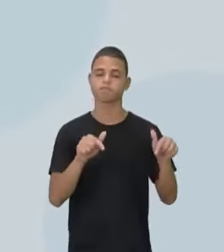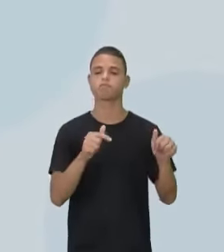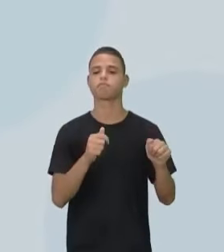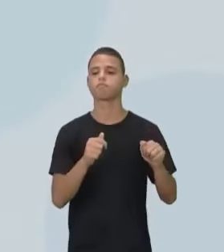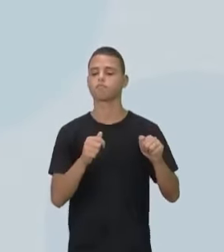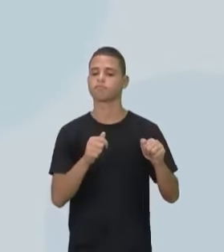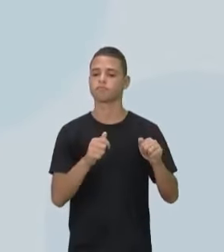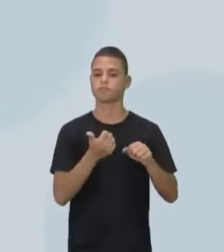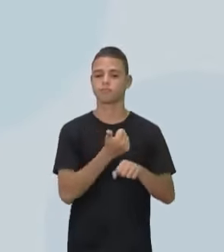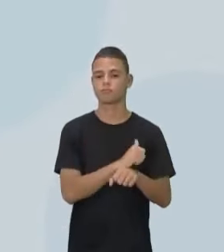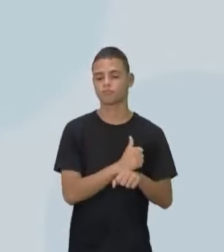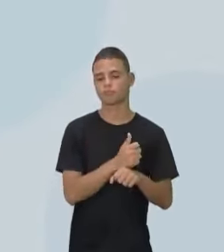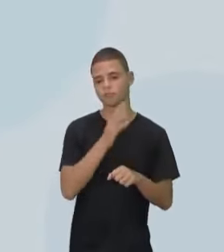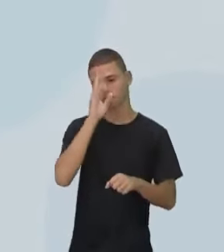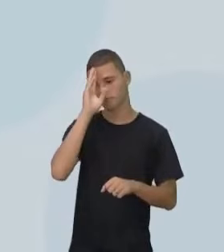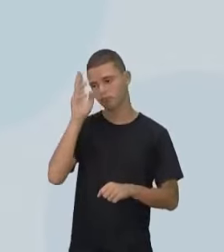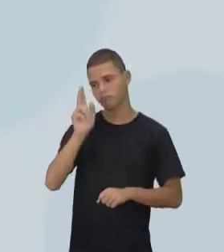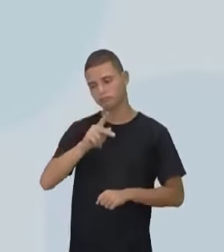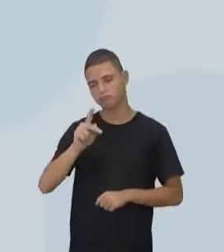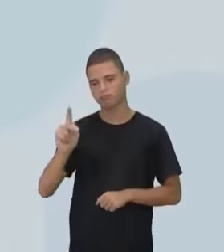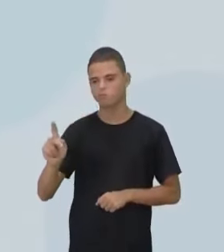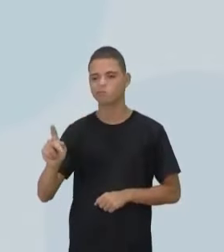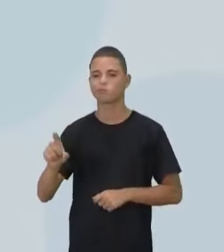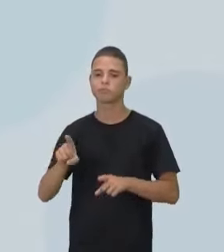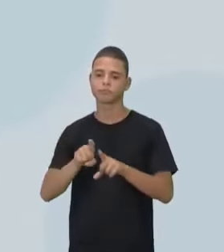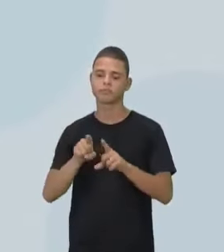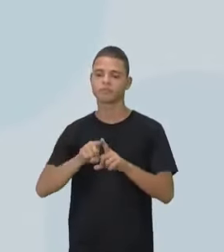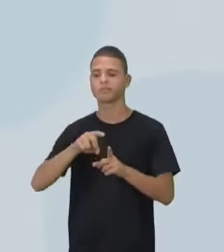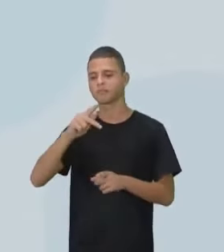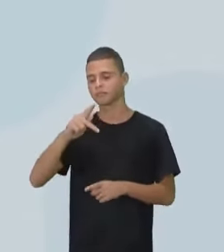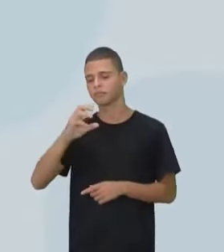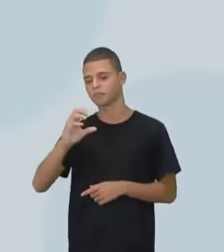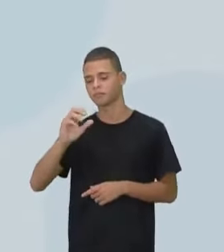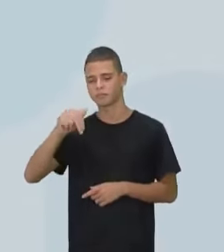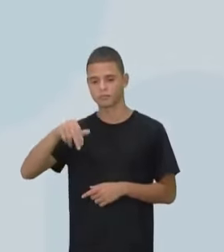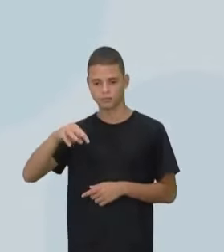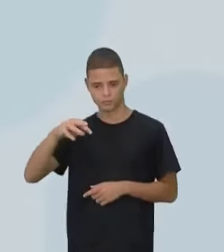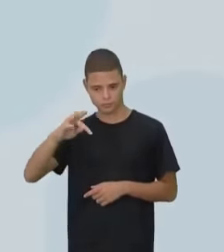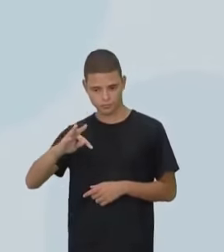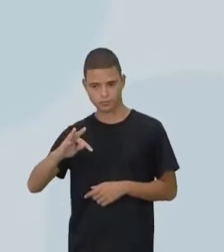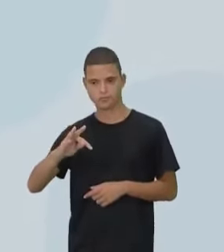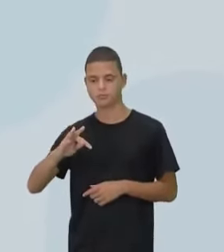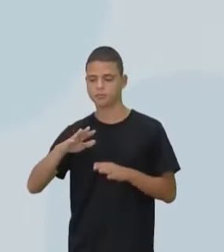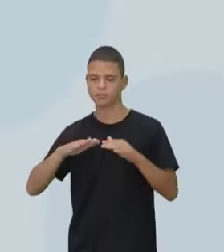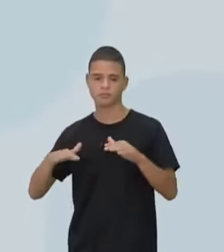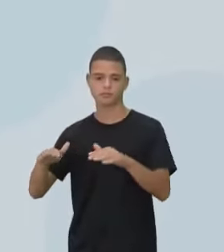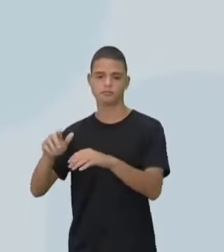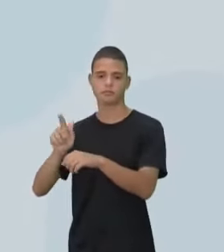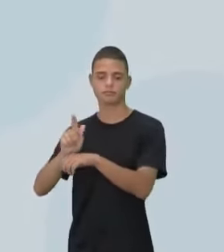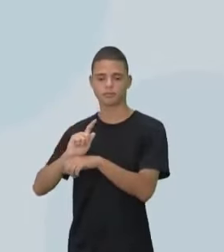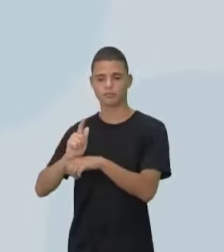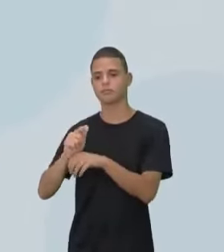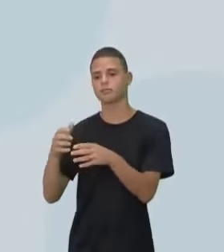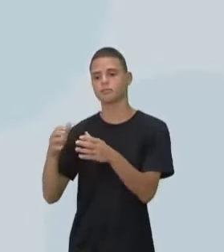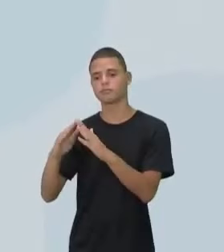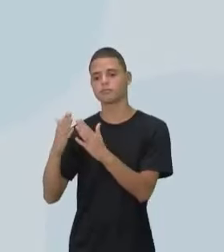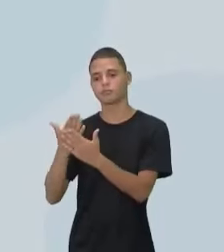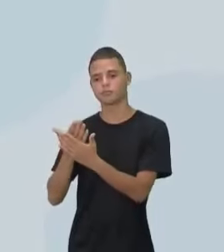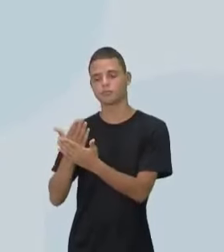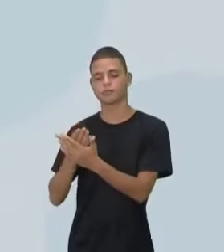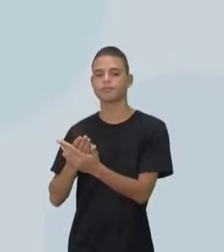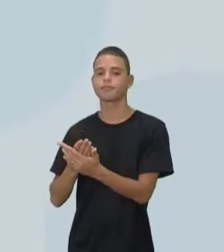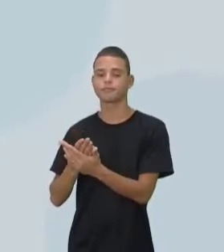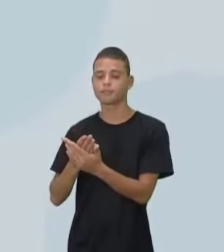educação, principalmente aí os professores, mas também PCNPs, professores coordenadores, o trio gestor da escola.